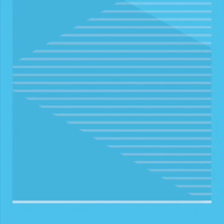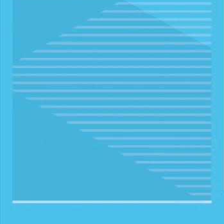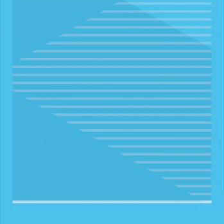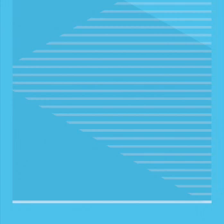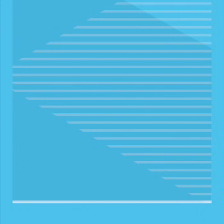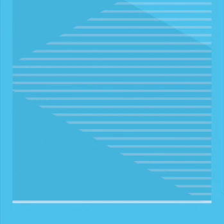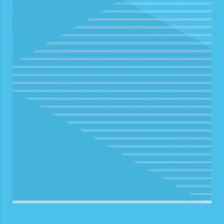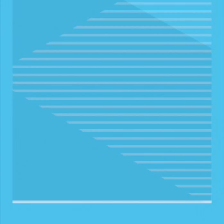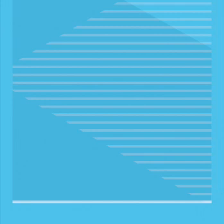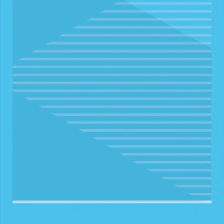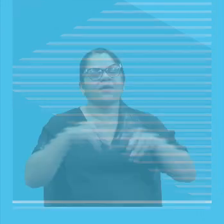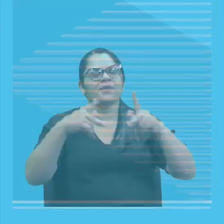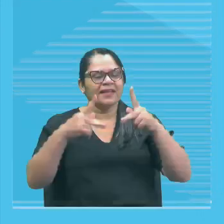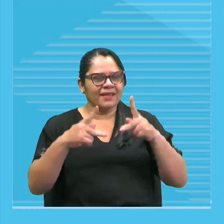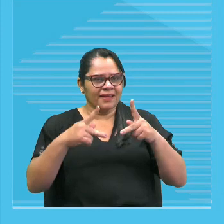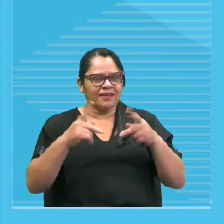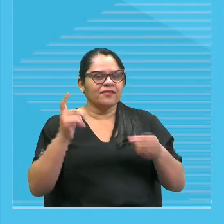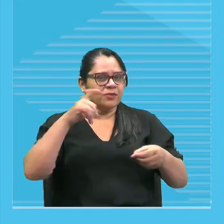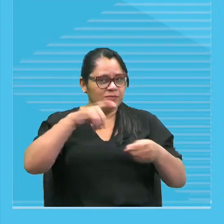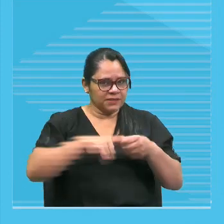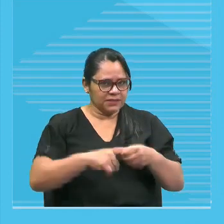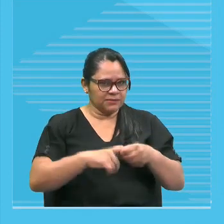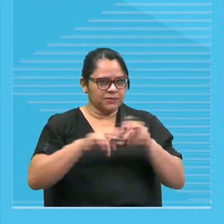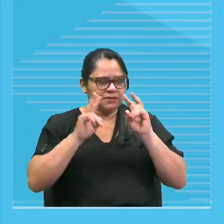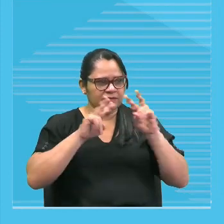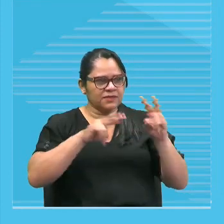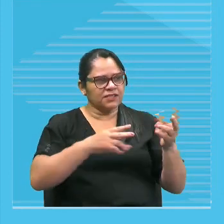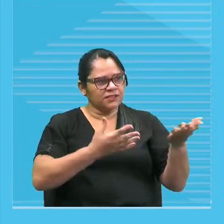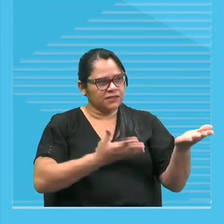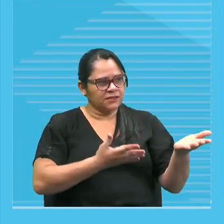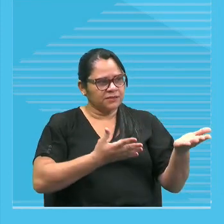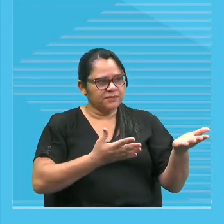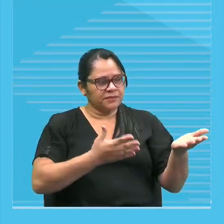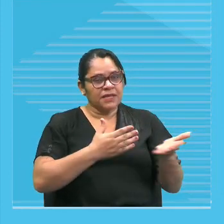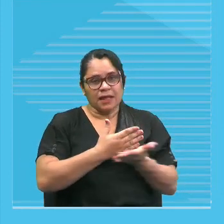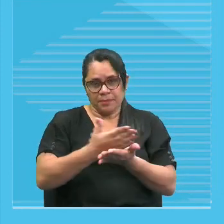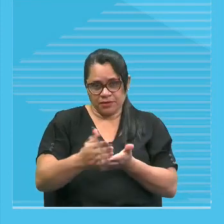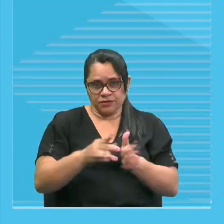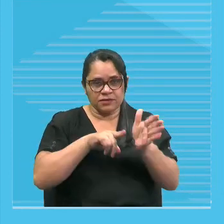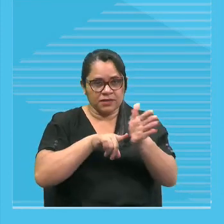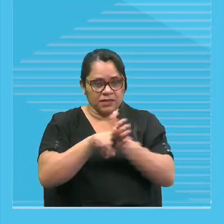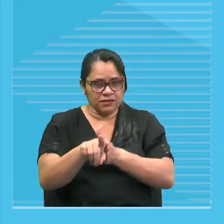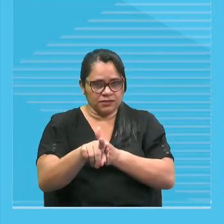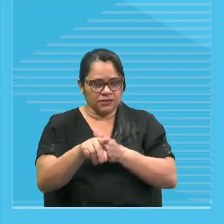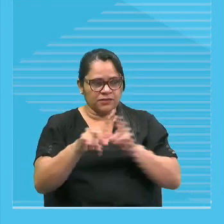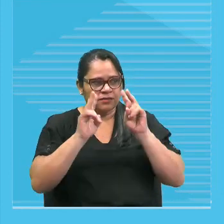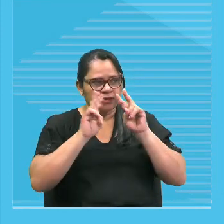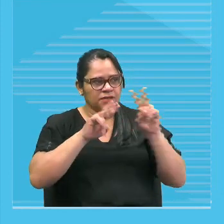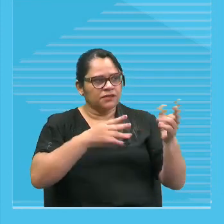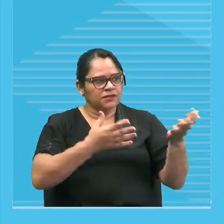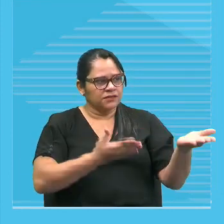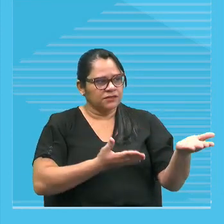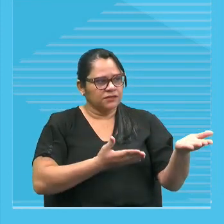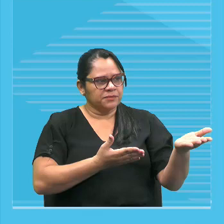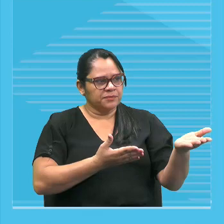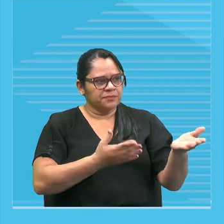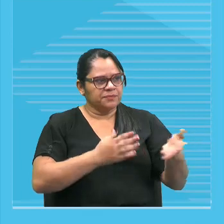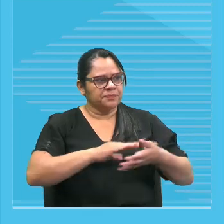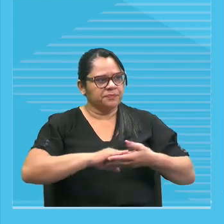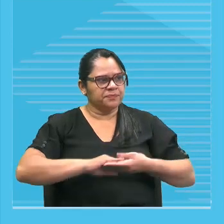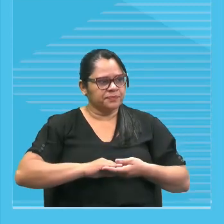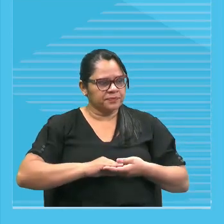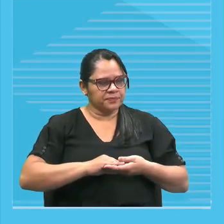Ok Bora lá então a partir aqui da questão Ah eu tinha animado